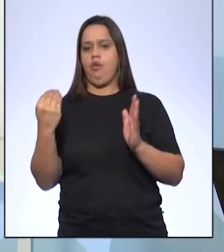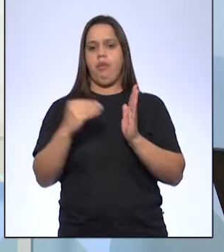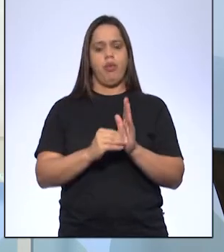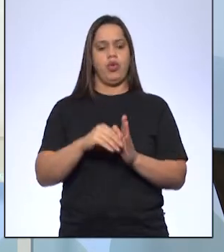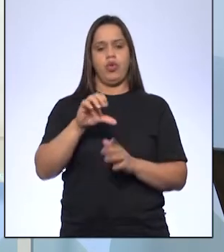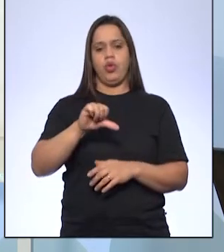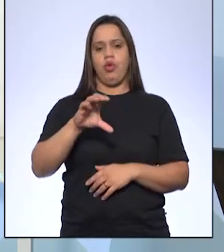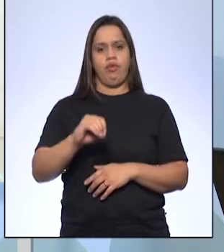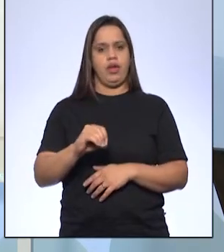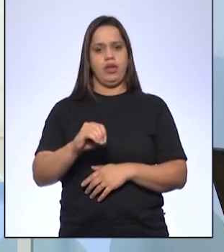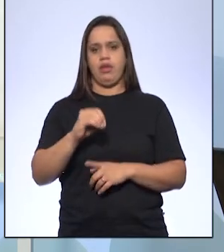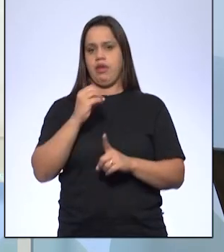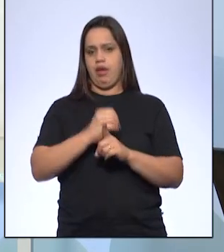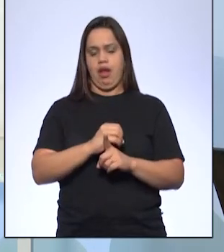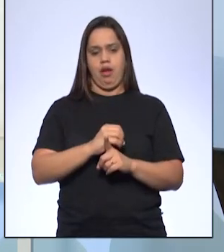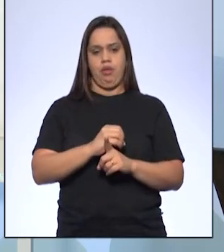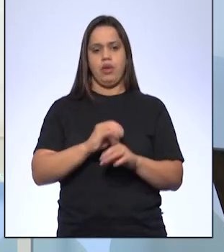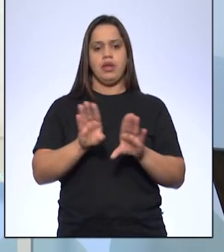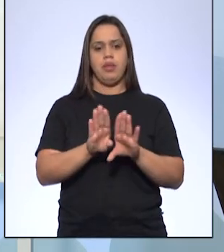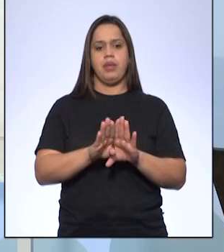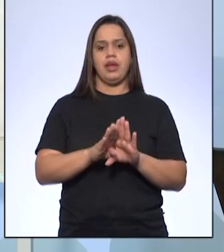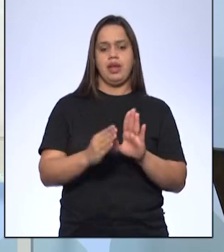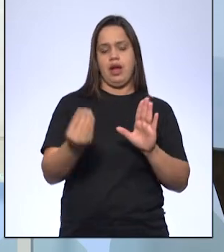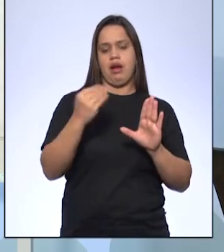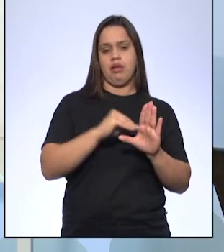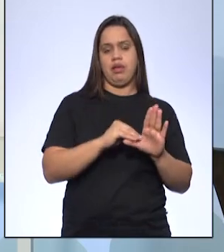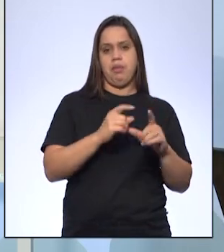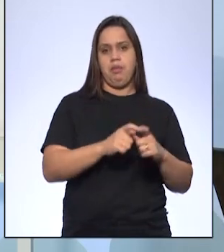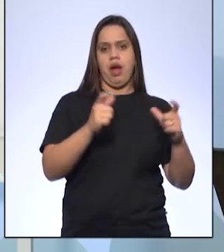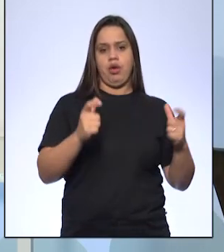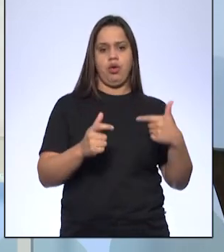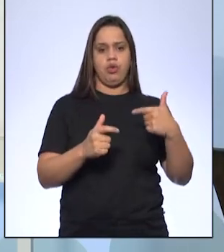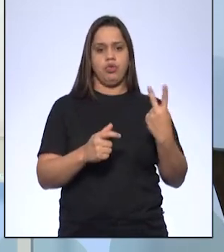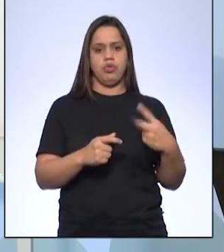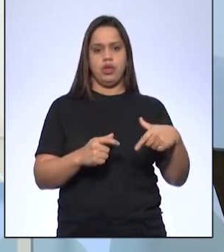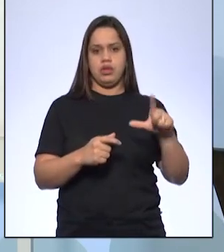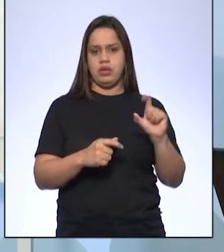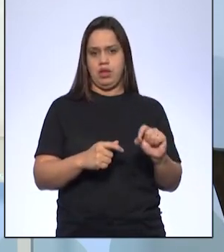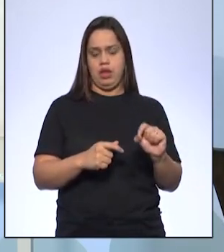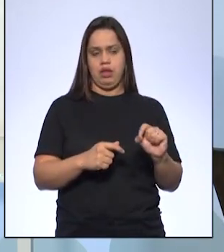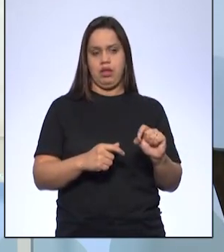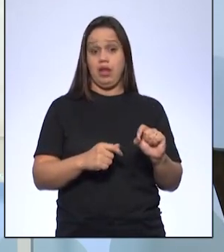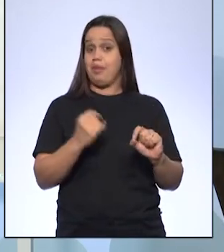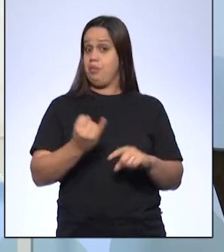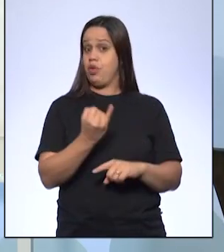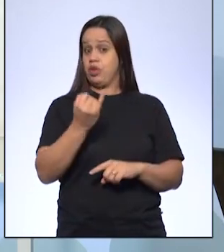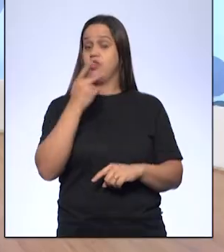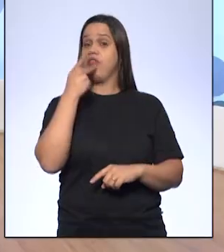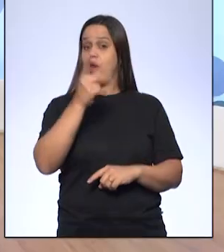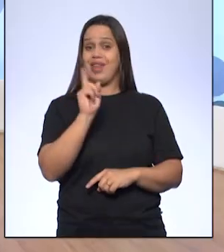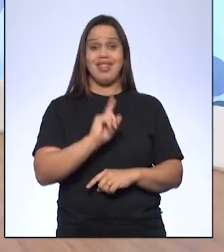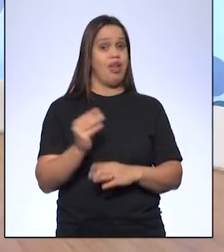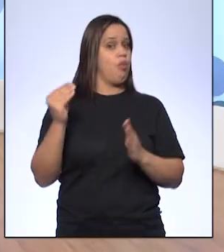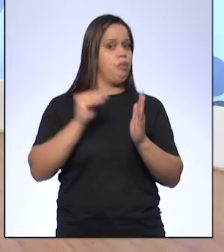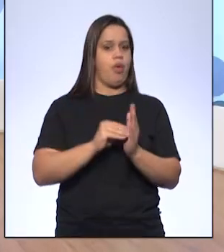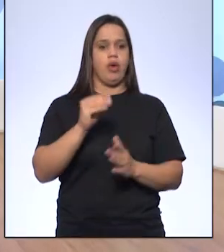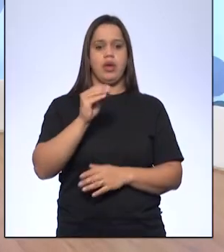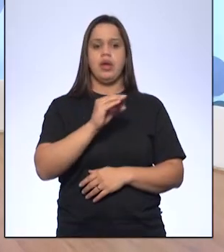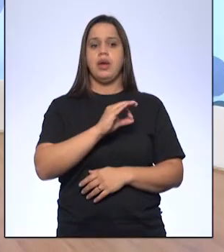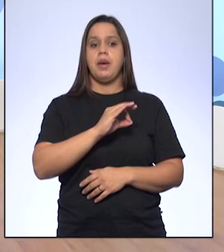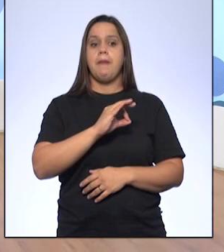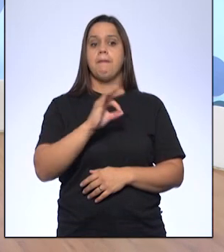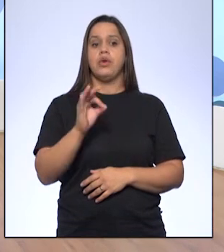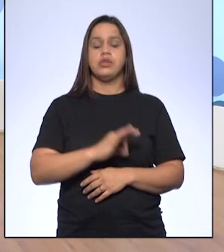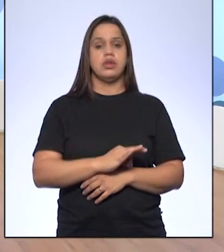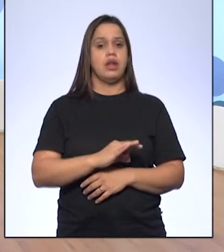graus, e no caso aqui, 270. Isso aqui não se faz, tá? Importante isso, né, Ale? Exatamente. Esse ângulo, na verdade,